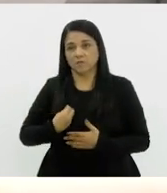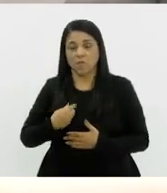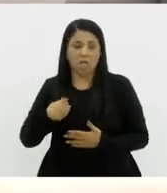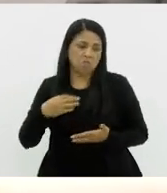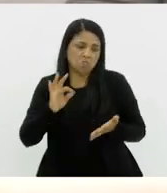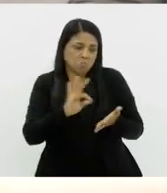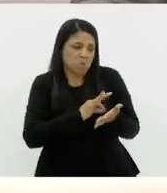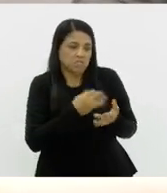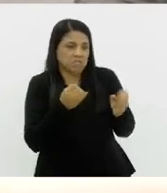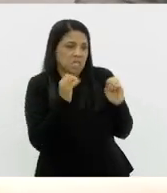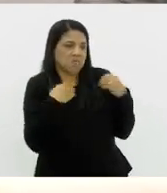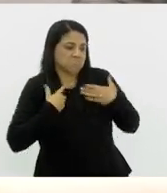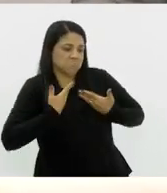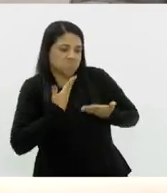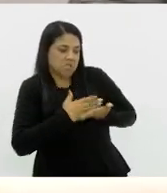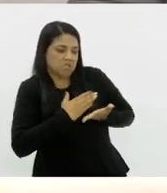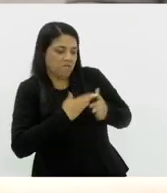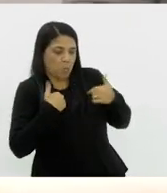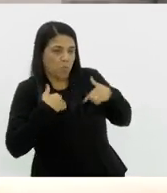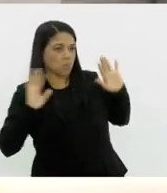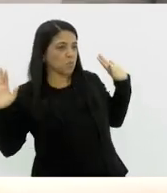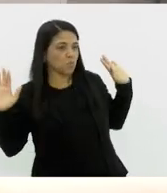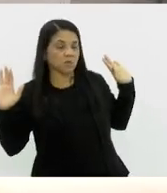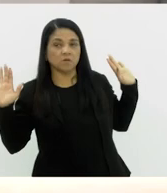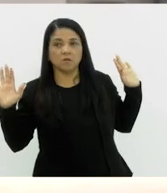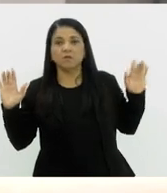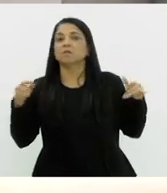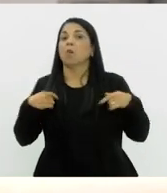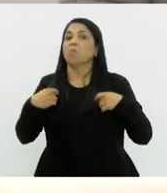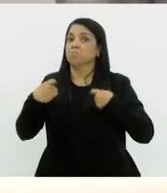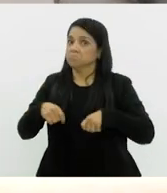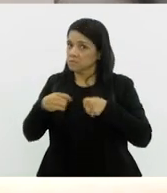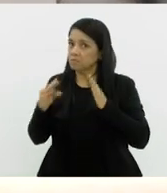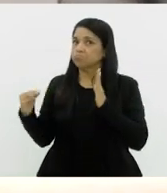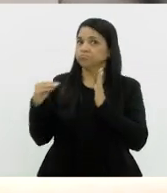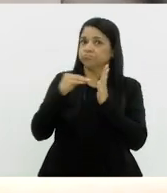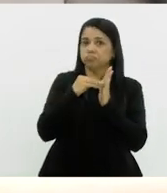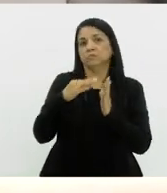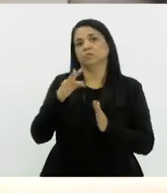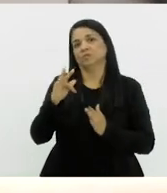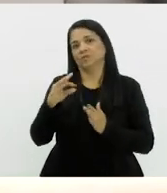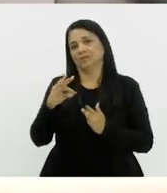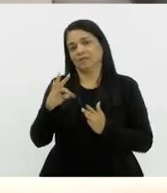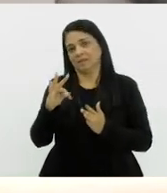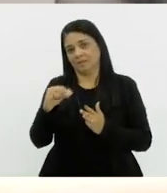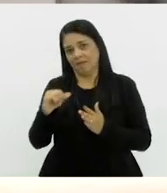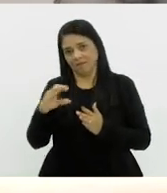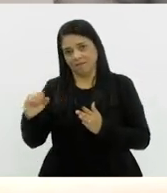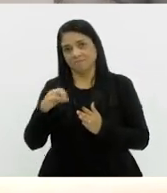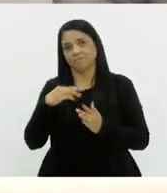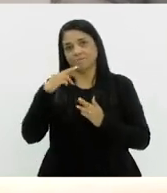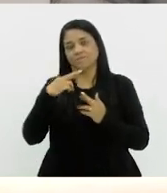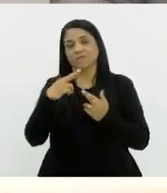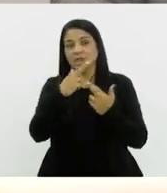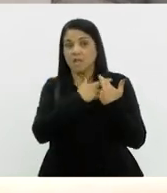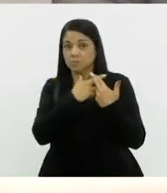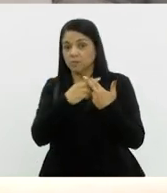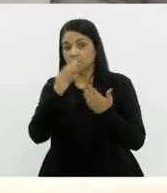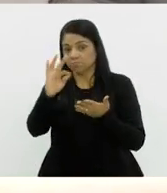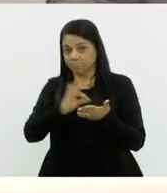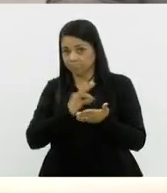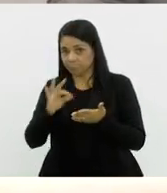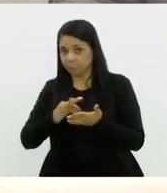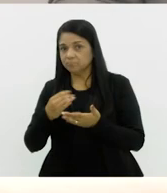eu não tenho nada a ver com isso. Que é o teu ponto. Então, esse ponto a gente deve fazer. Isso. E uma última coisa que me ocorreu agora, em alguma fala de